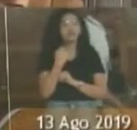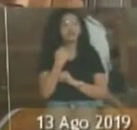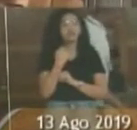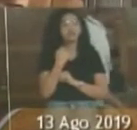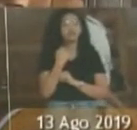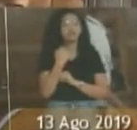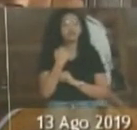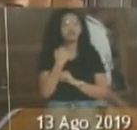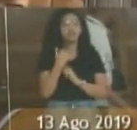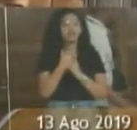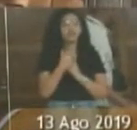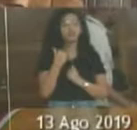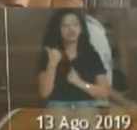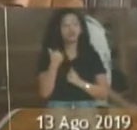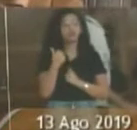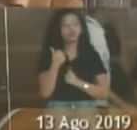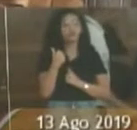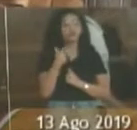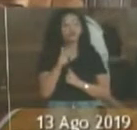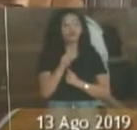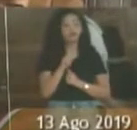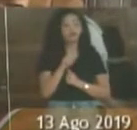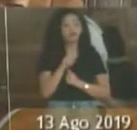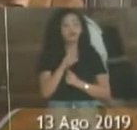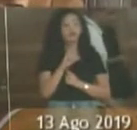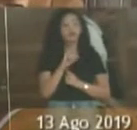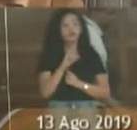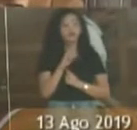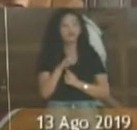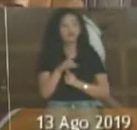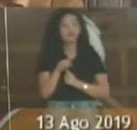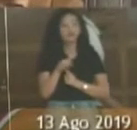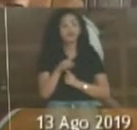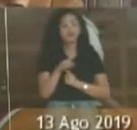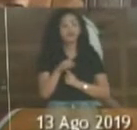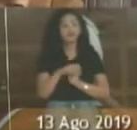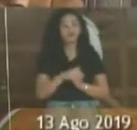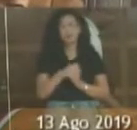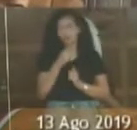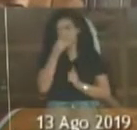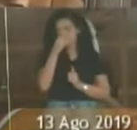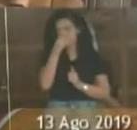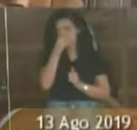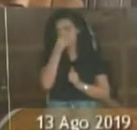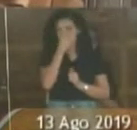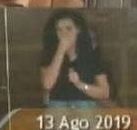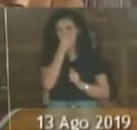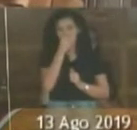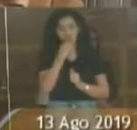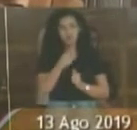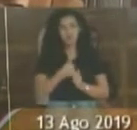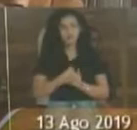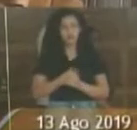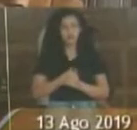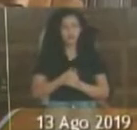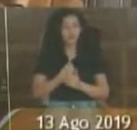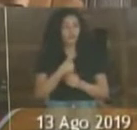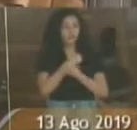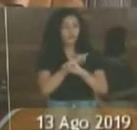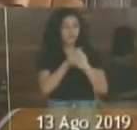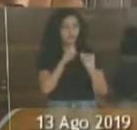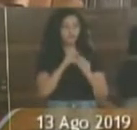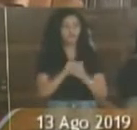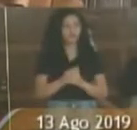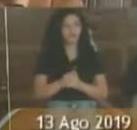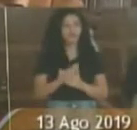assessora do gabinete do Luiz Sérgio na época. Dona Zita acabou de falecer, então, comunicando aí.